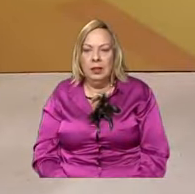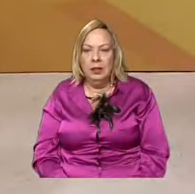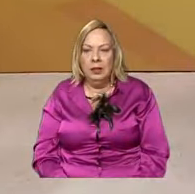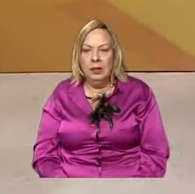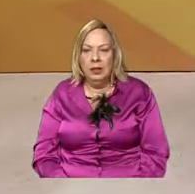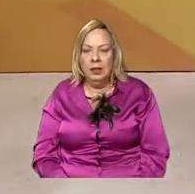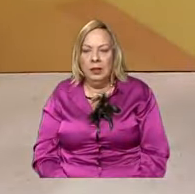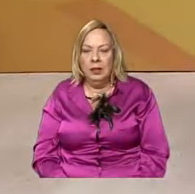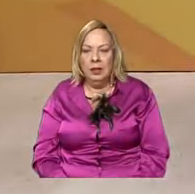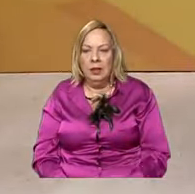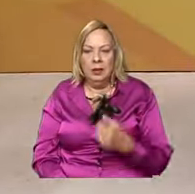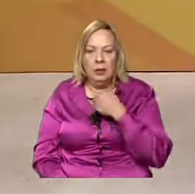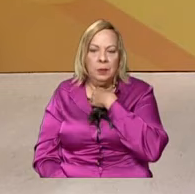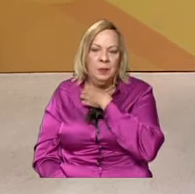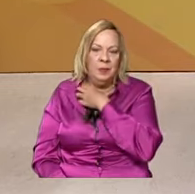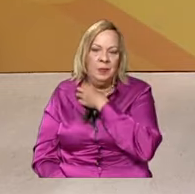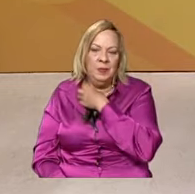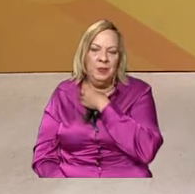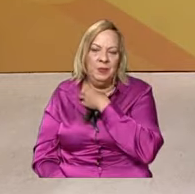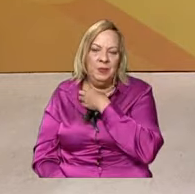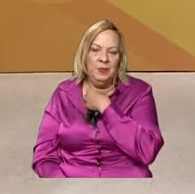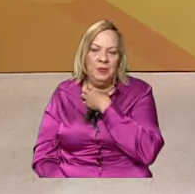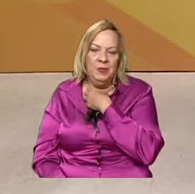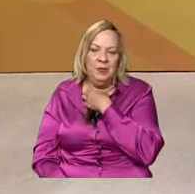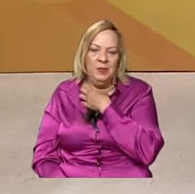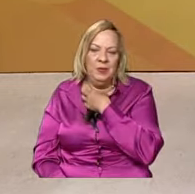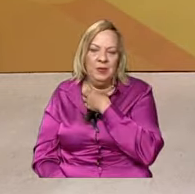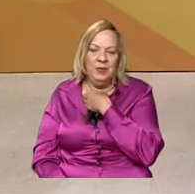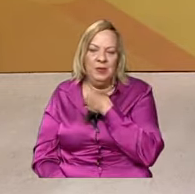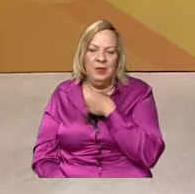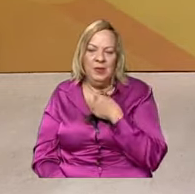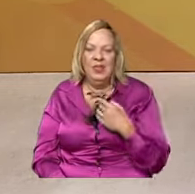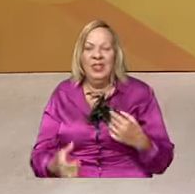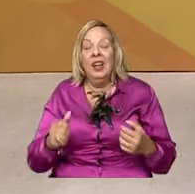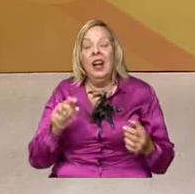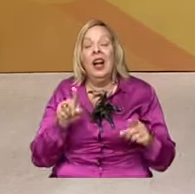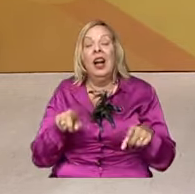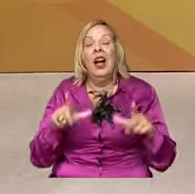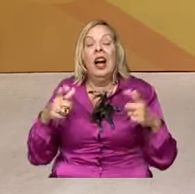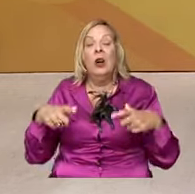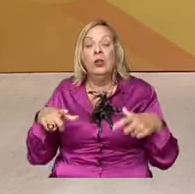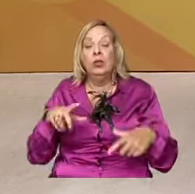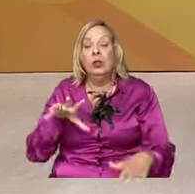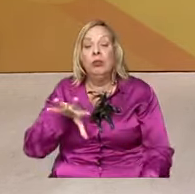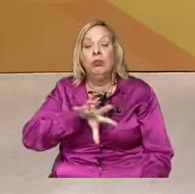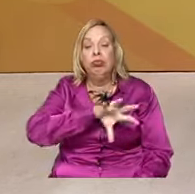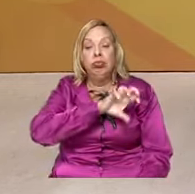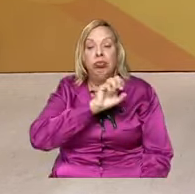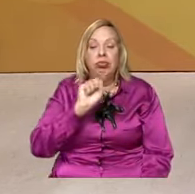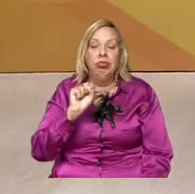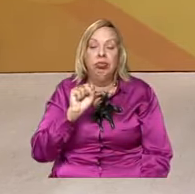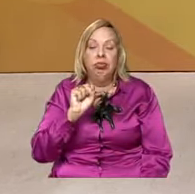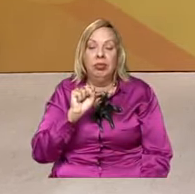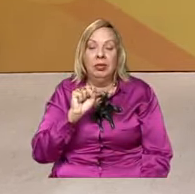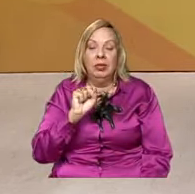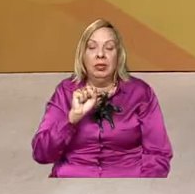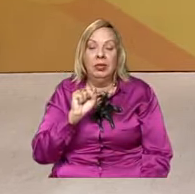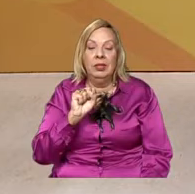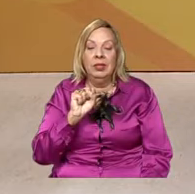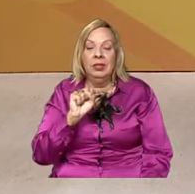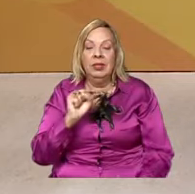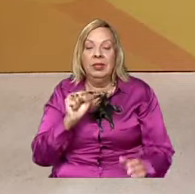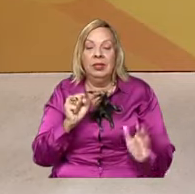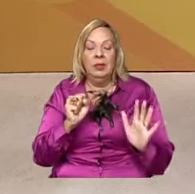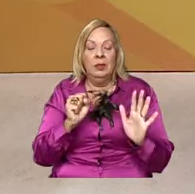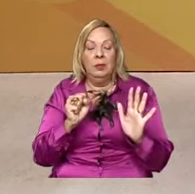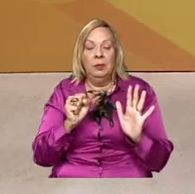Olha aí, Lion vai apontar aqui QR agora. Code do Lion ali. Vai lá, Lion. Onde é o QR Code que o pessoal vai comprar? Ele tá ali, aqui, bem atrás do QR Code. Vá,